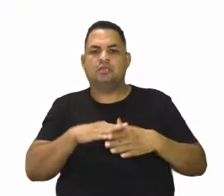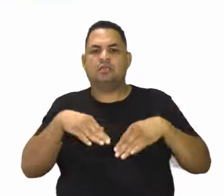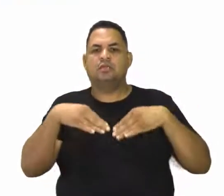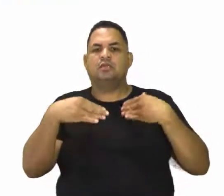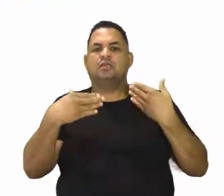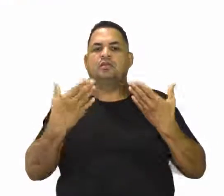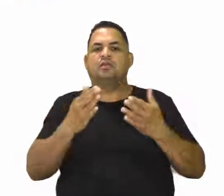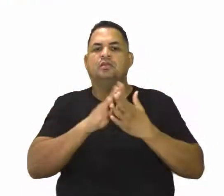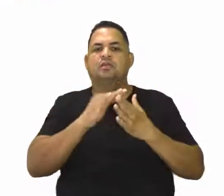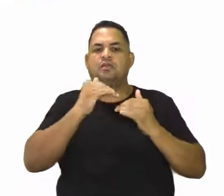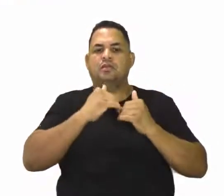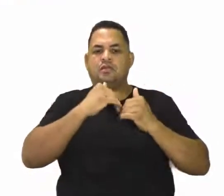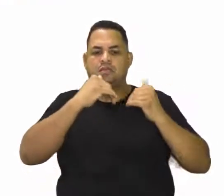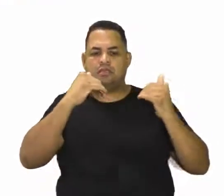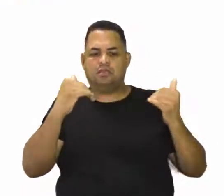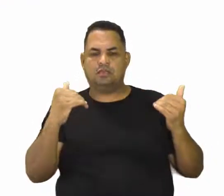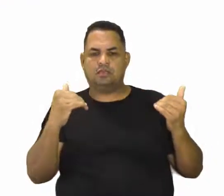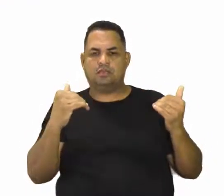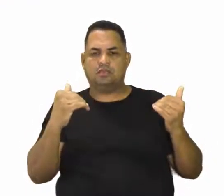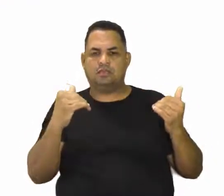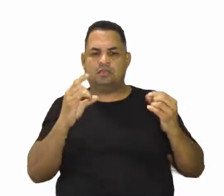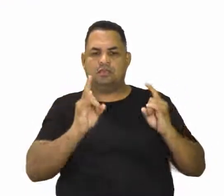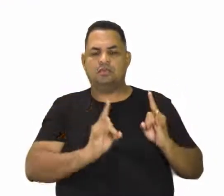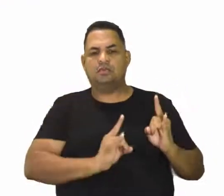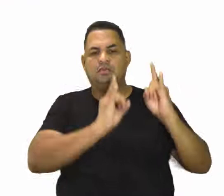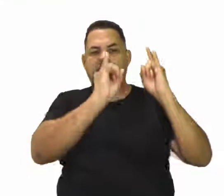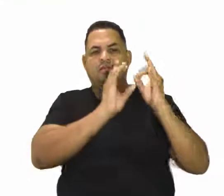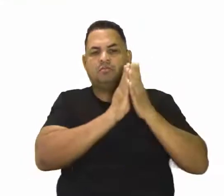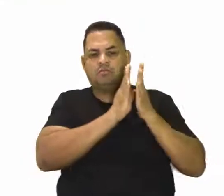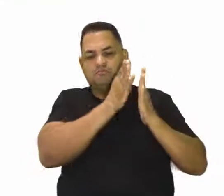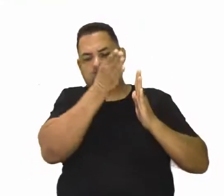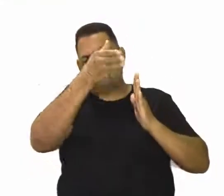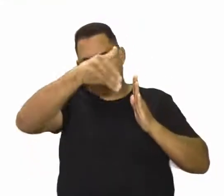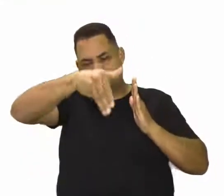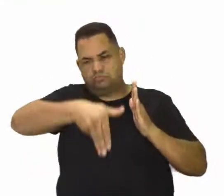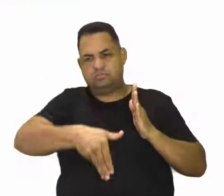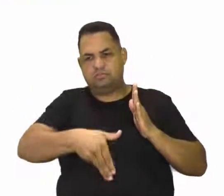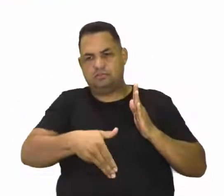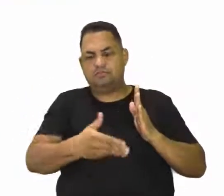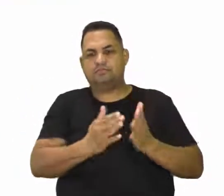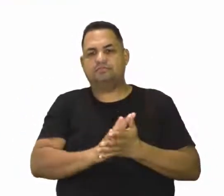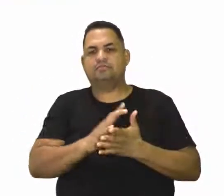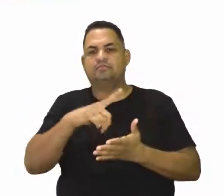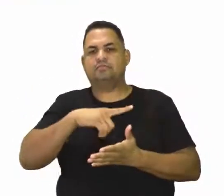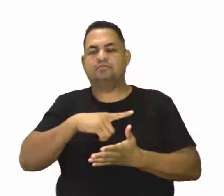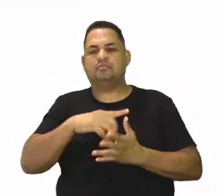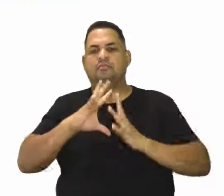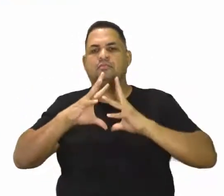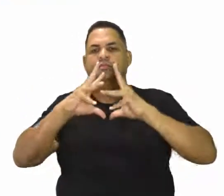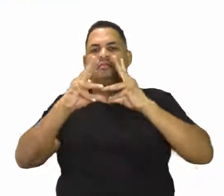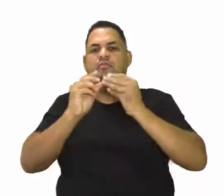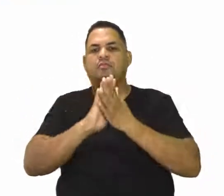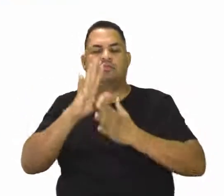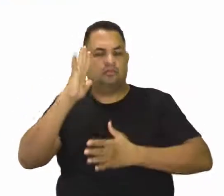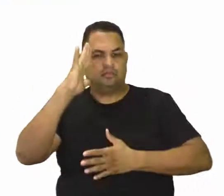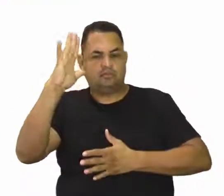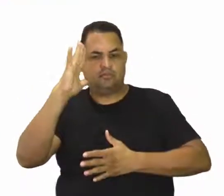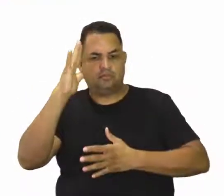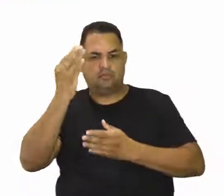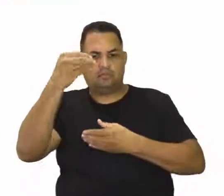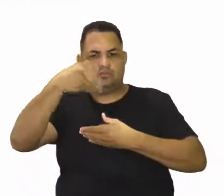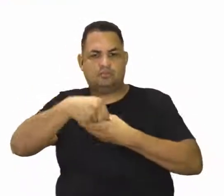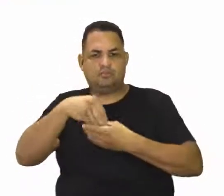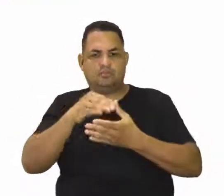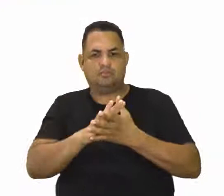é quando eles abre para o lado e o o prédio veio abaixo assim então todo uma teoria